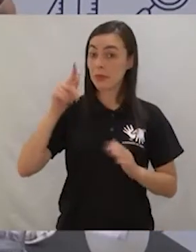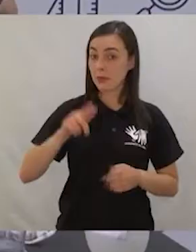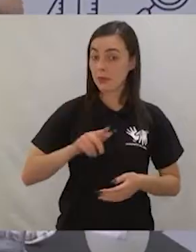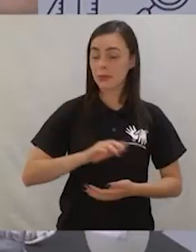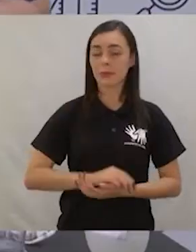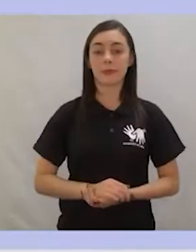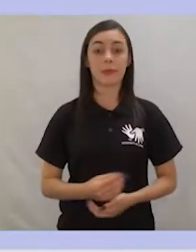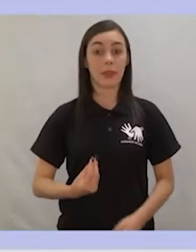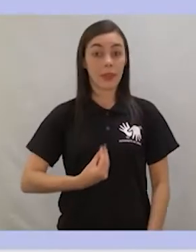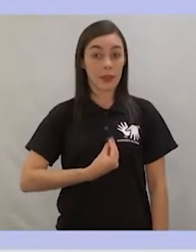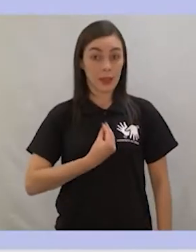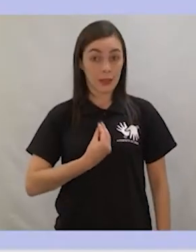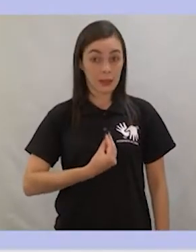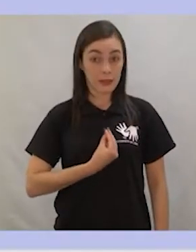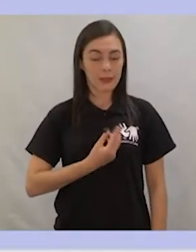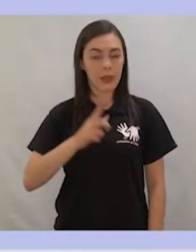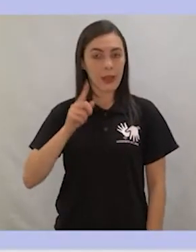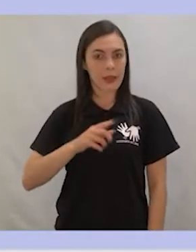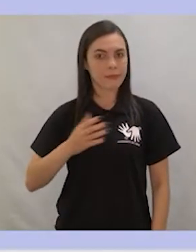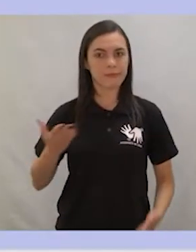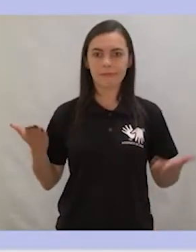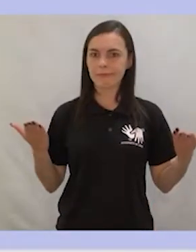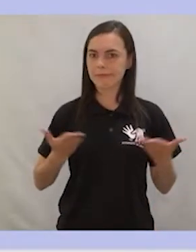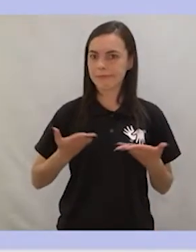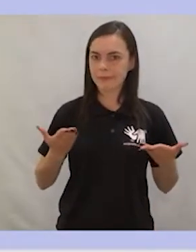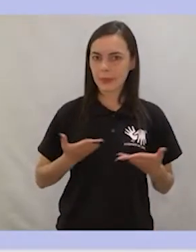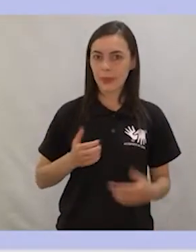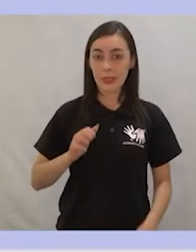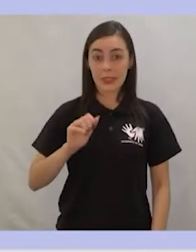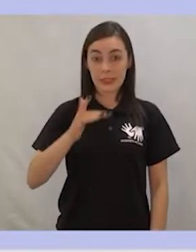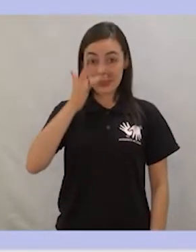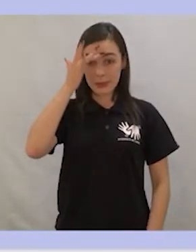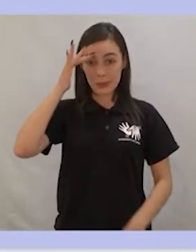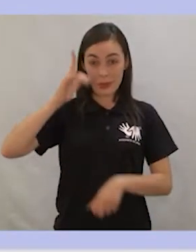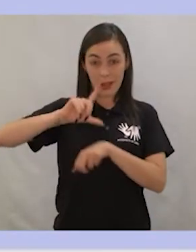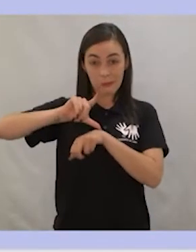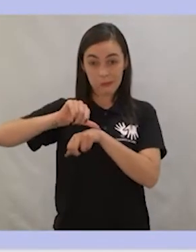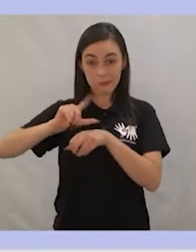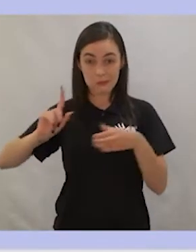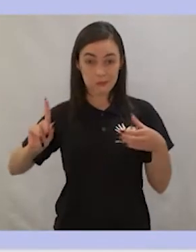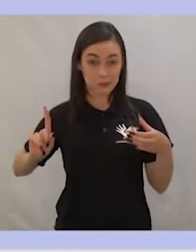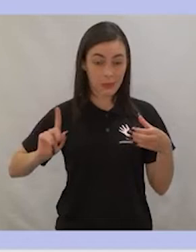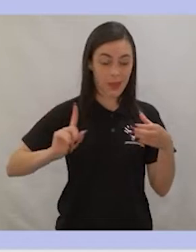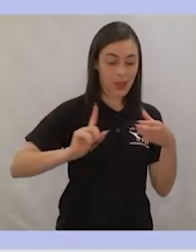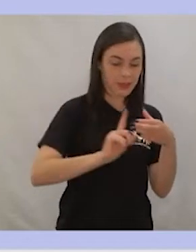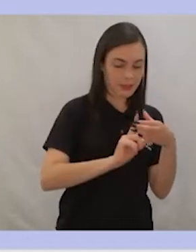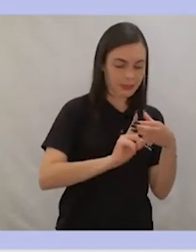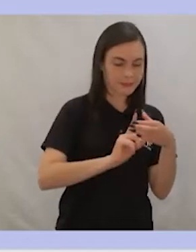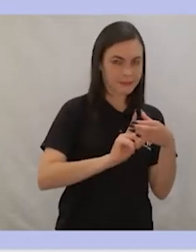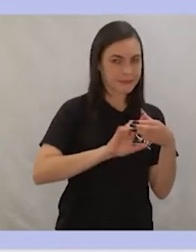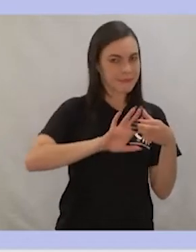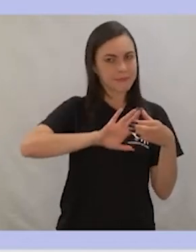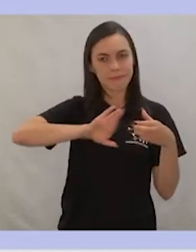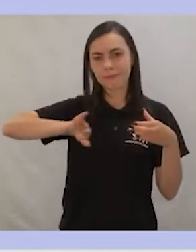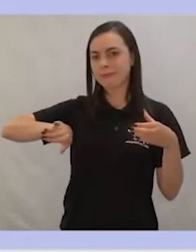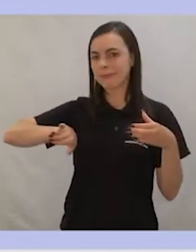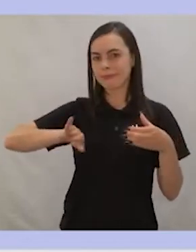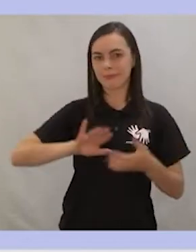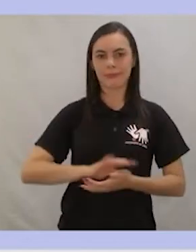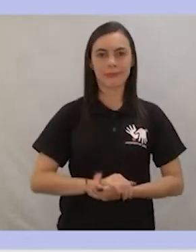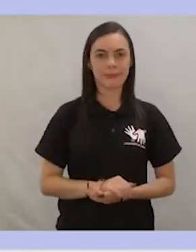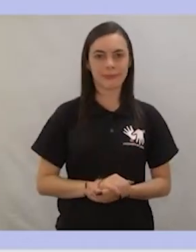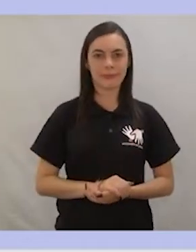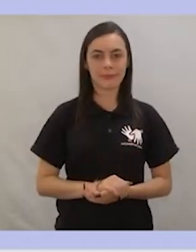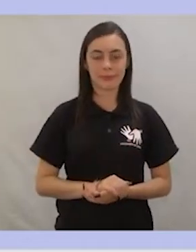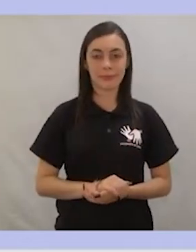reler. A vida é o agora. Se alguém chegar atrasado, vai